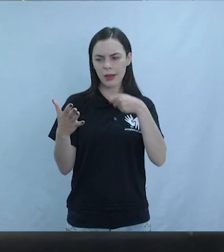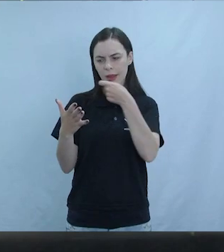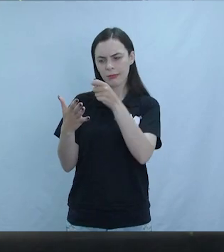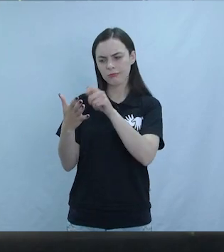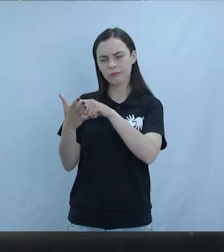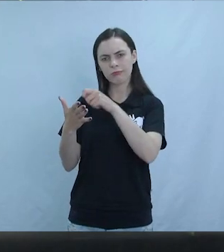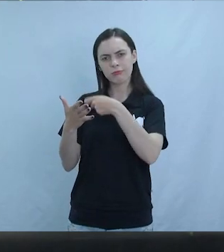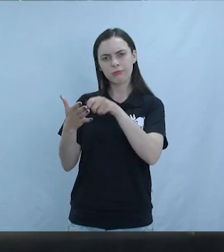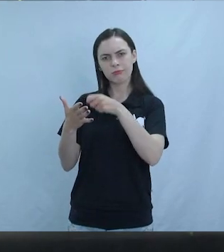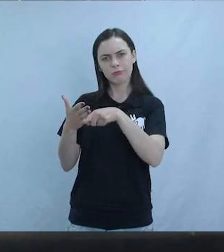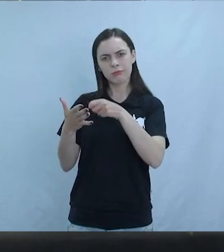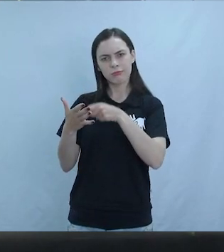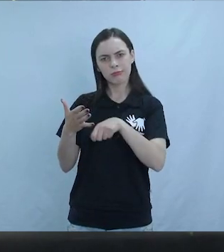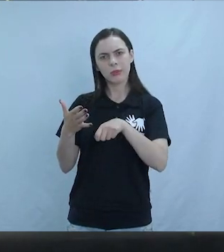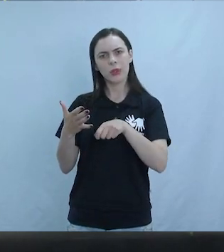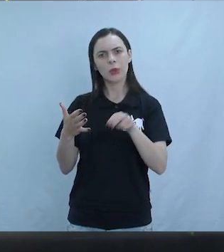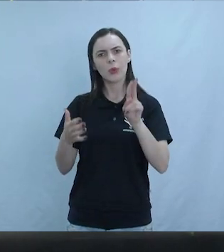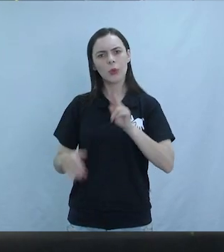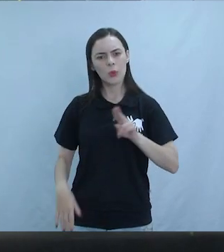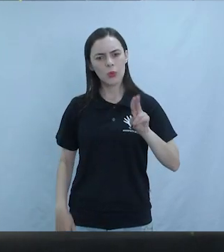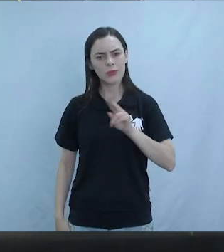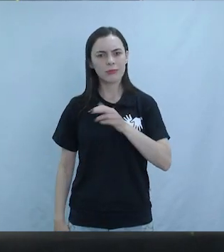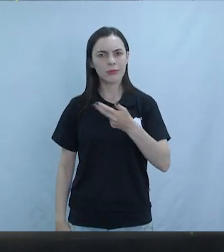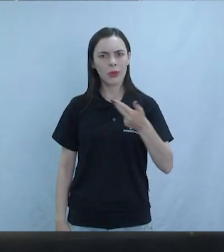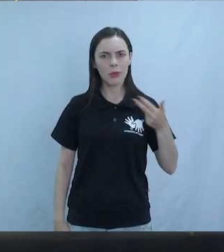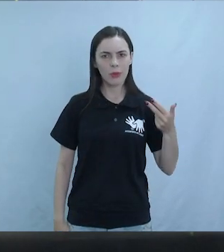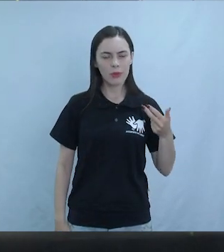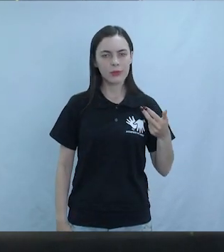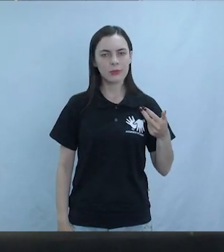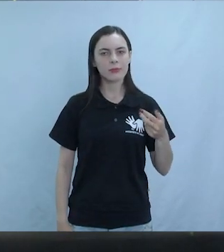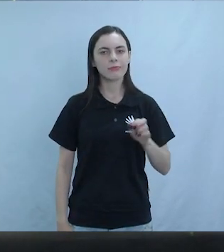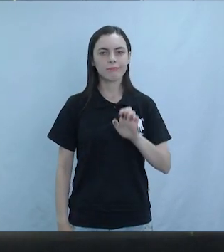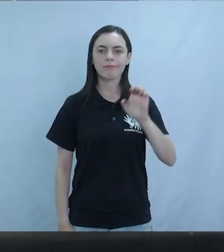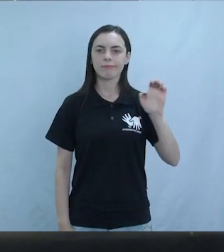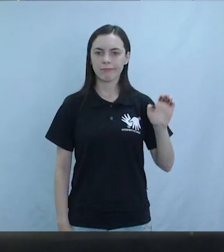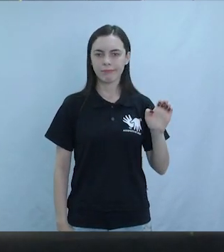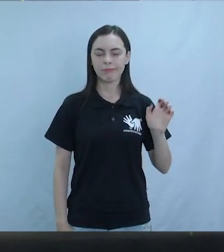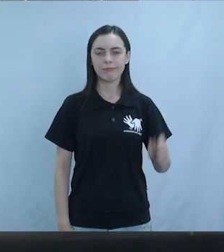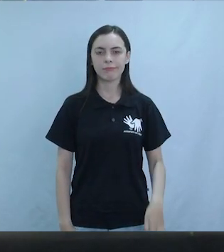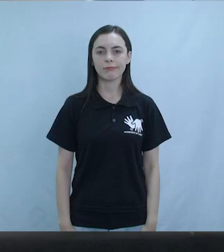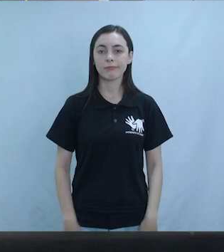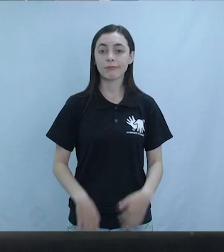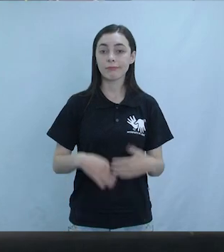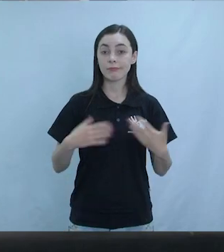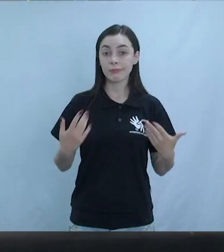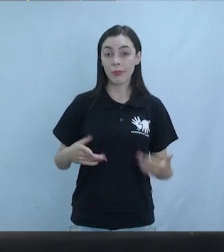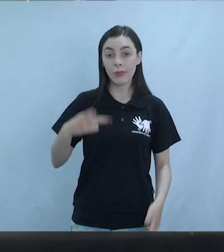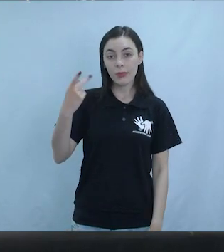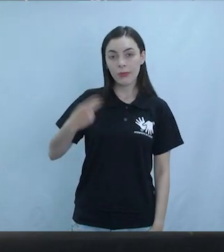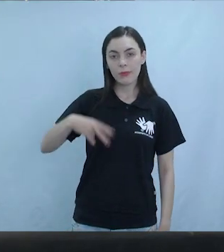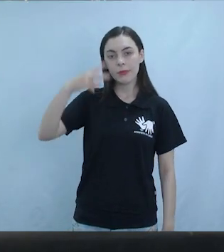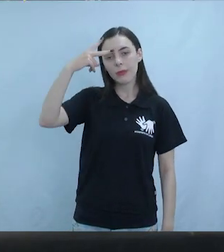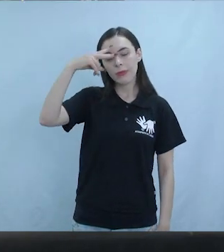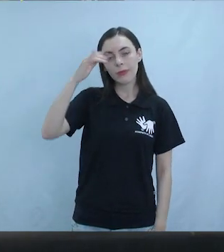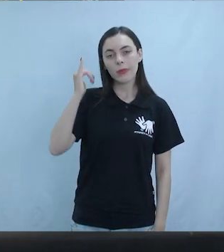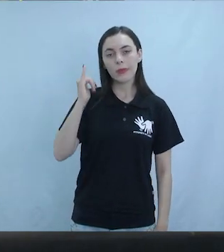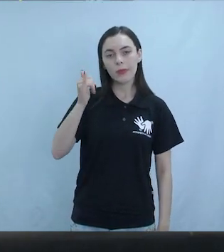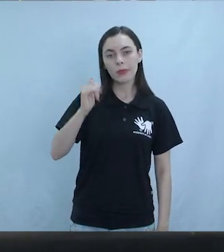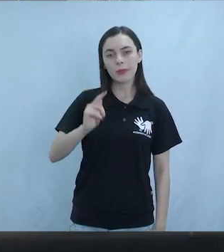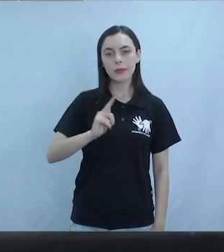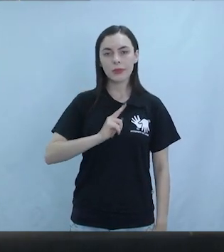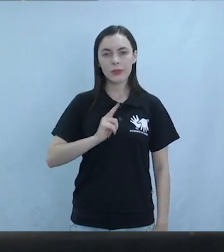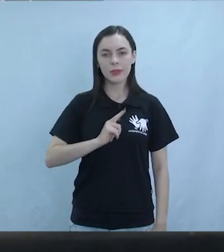mão esquerda ou usa ela para fazer várias coisas, é canhoto. Isso mesmo. Então, aqui veio essa